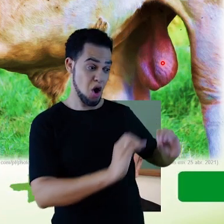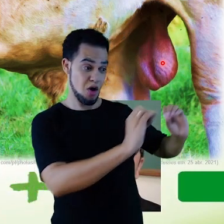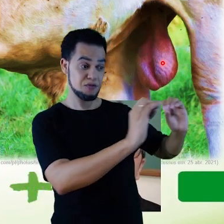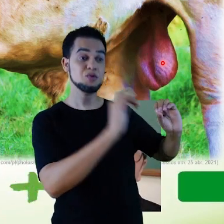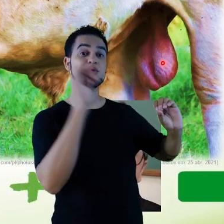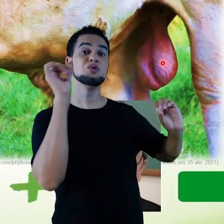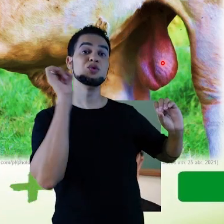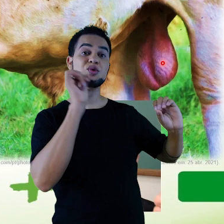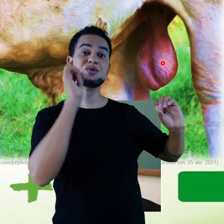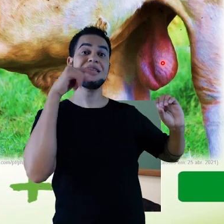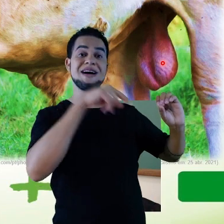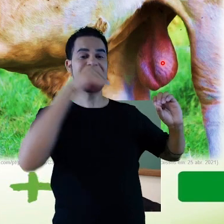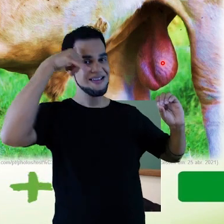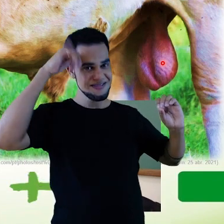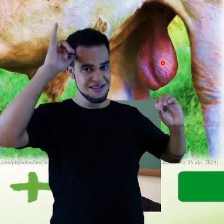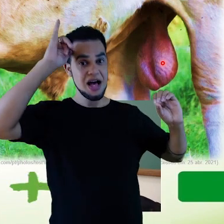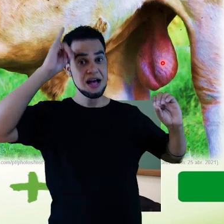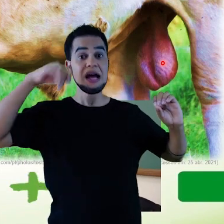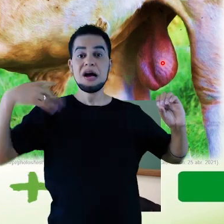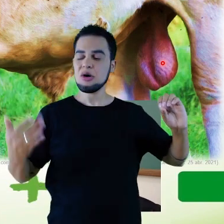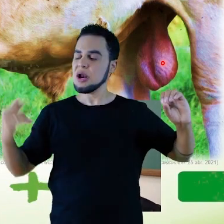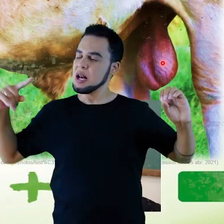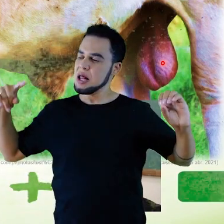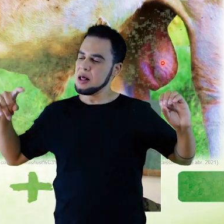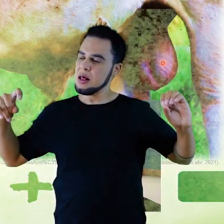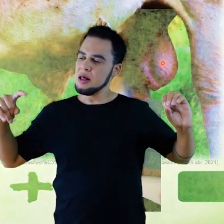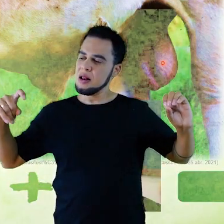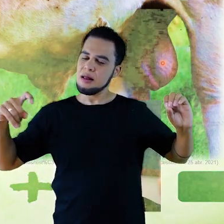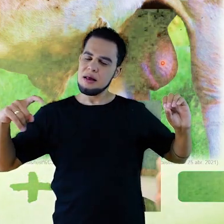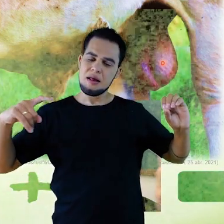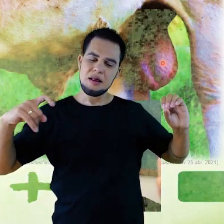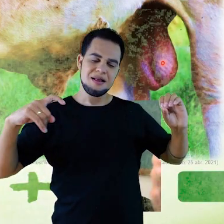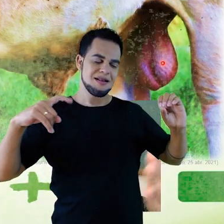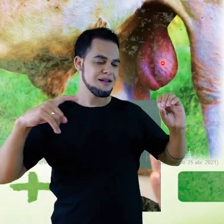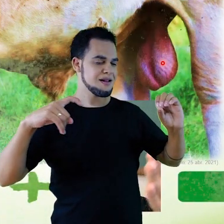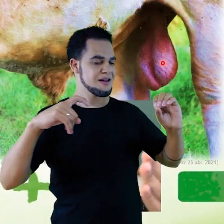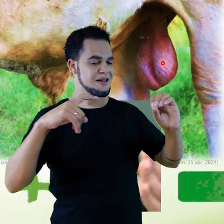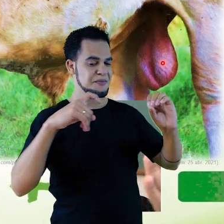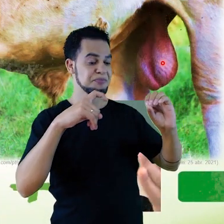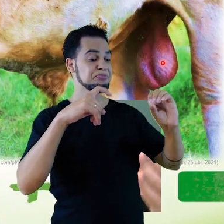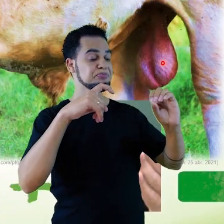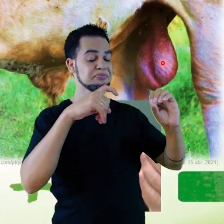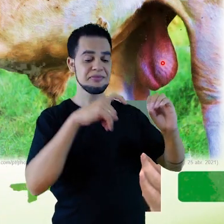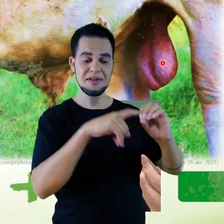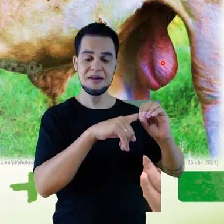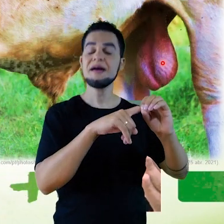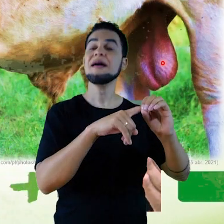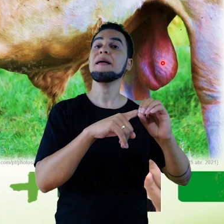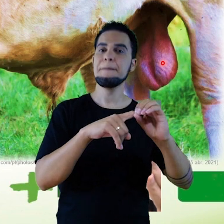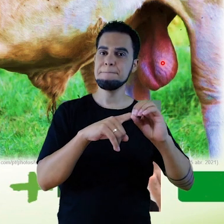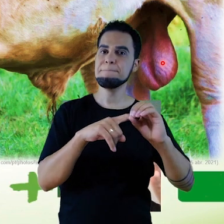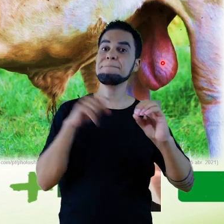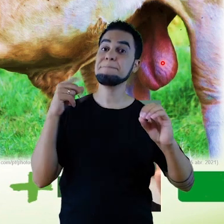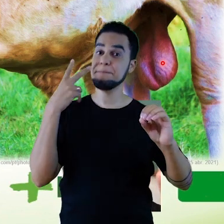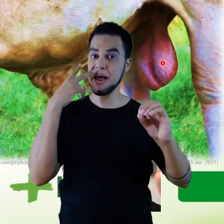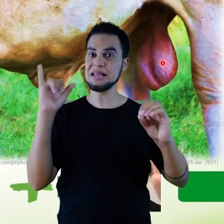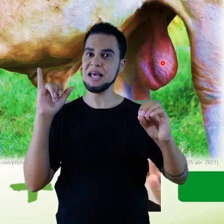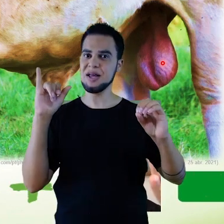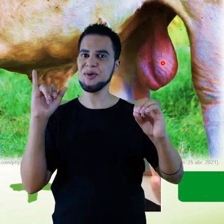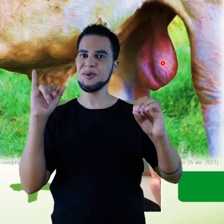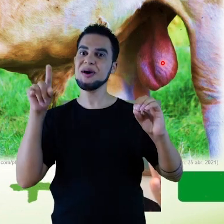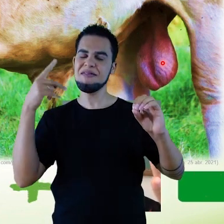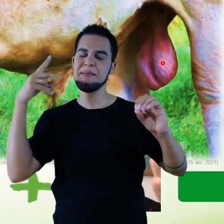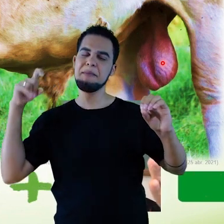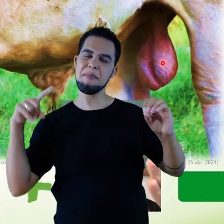boi cruzar com a vaca, o espermatozoide que veio por meiose vai nadar, vai levar 30 cromossomos paternos,